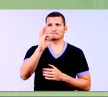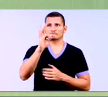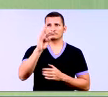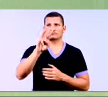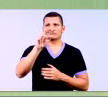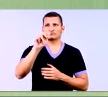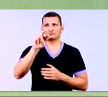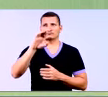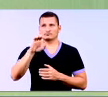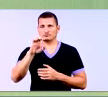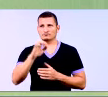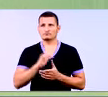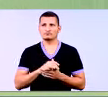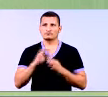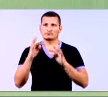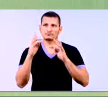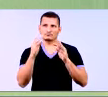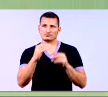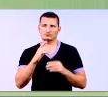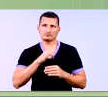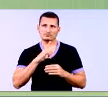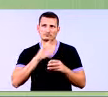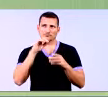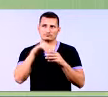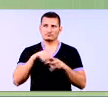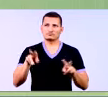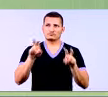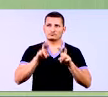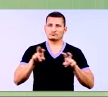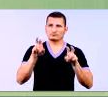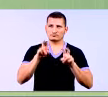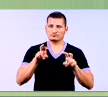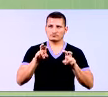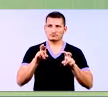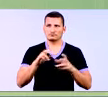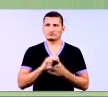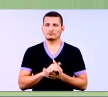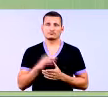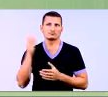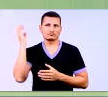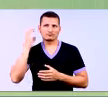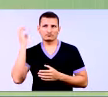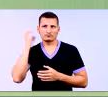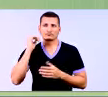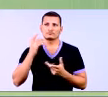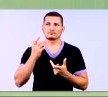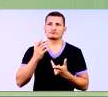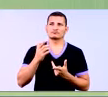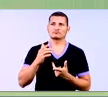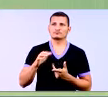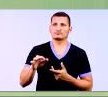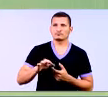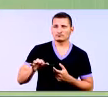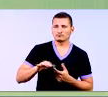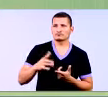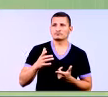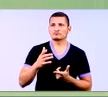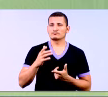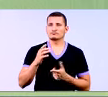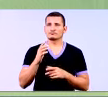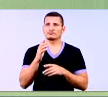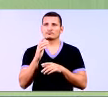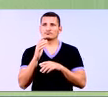Lembram? Tudo que está em execução na máquina, naquele momento, seja a música, seja o browser, seja o filme que estou